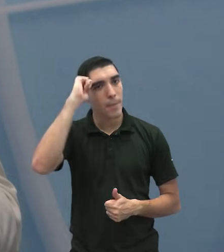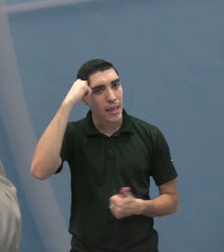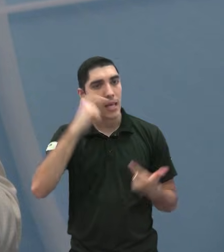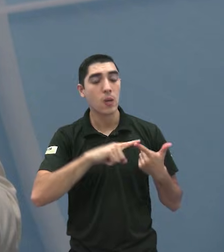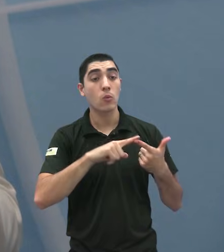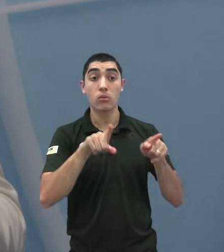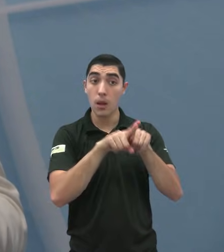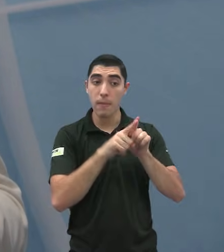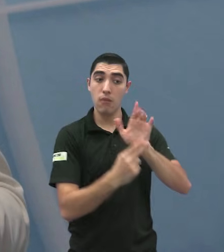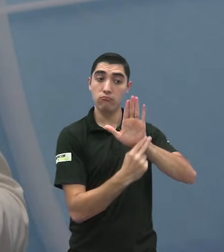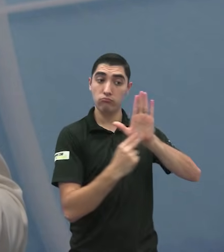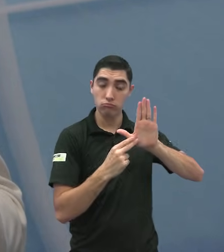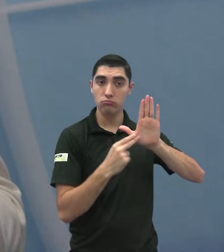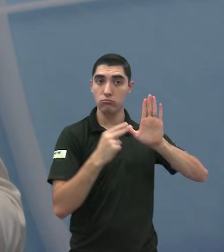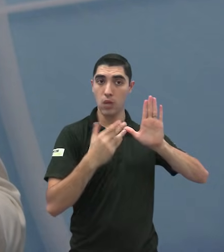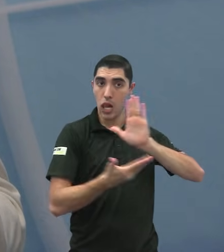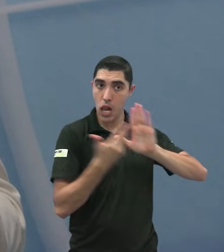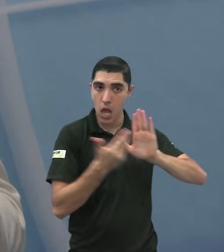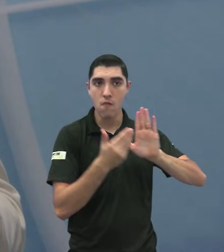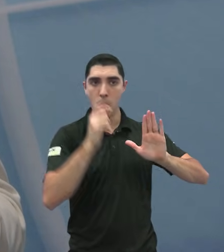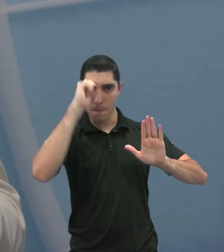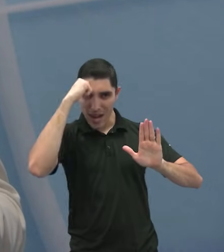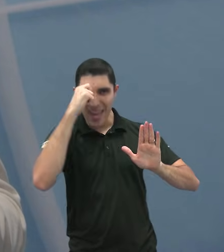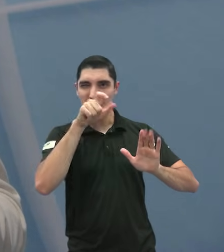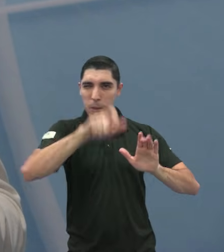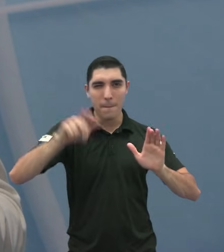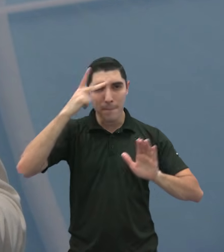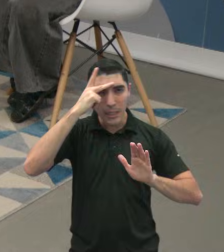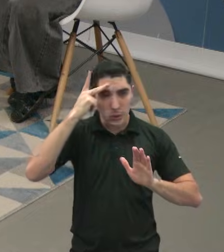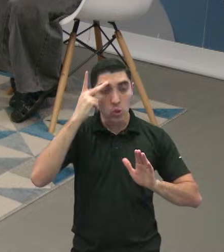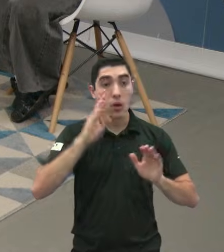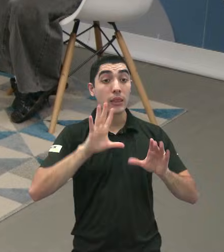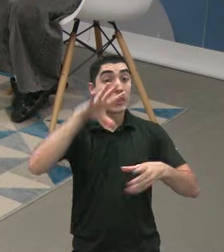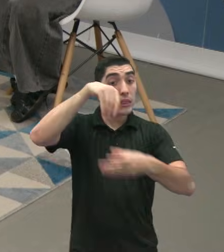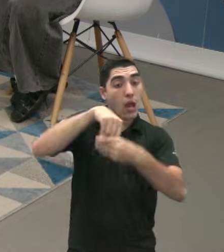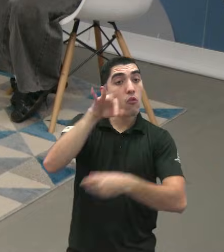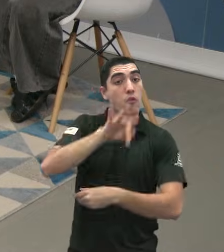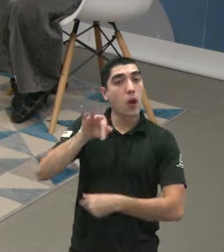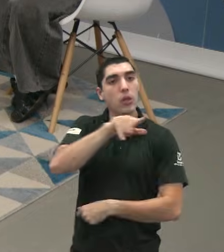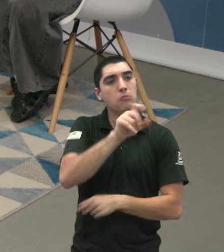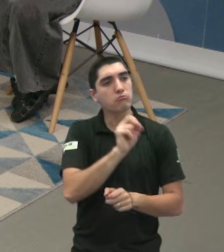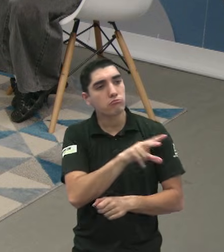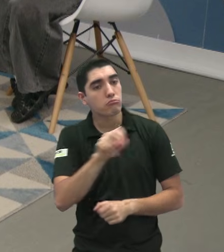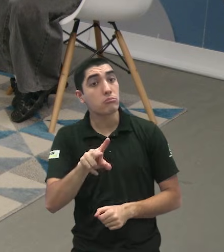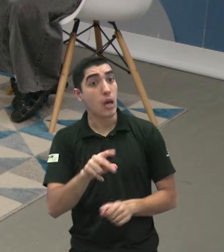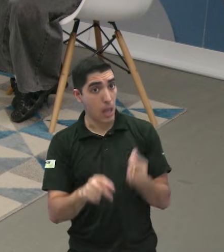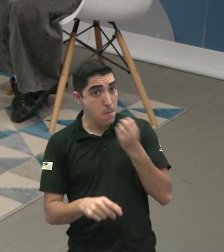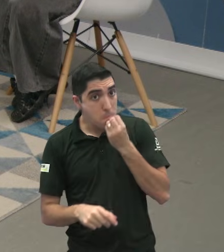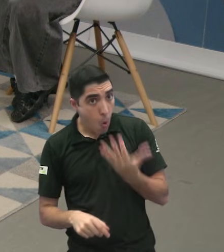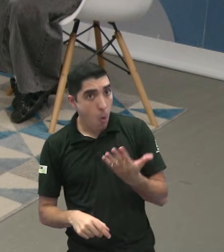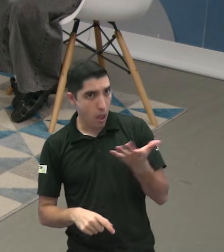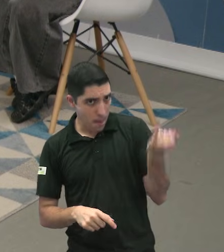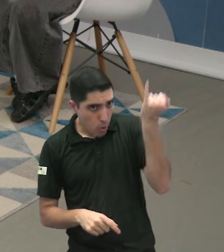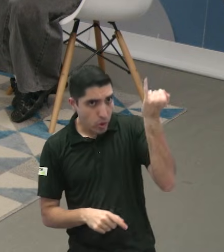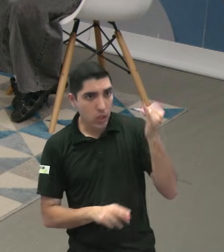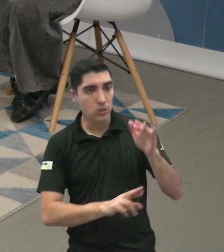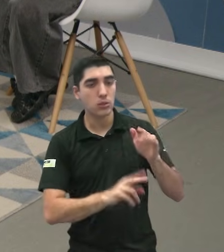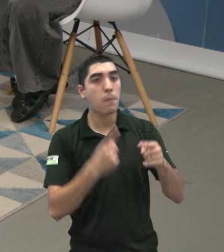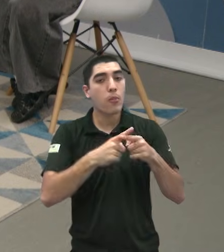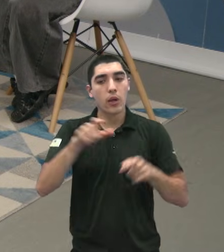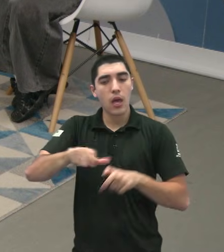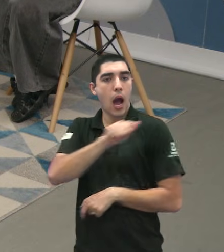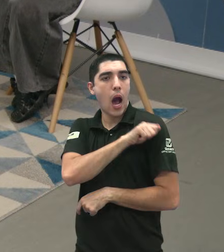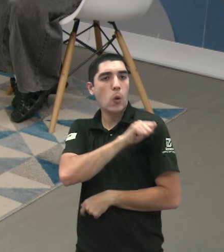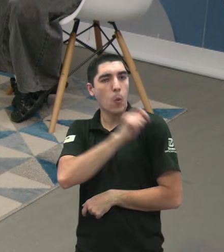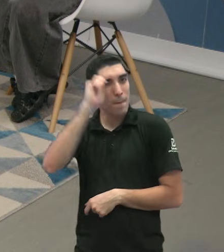autores negros ganhando espaços nas universidades, né? O que isso representa, de fato, para os alunos, os